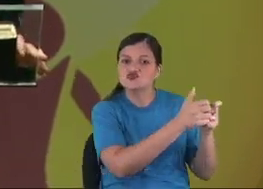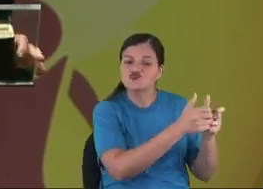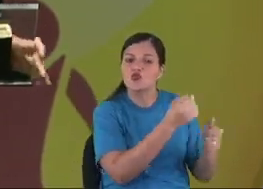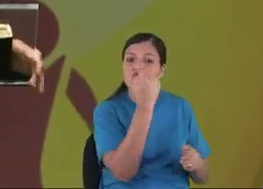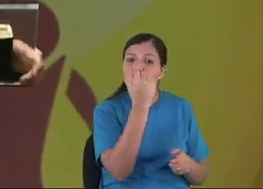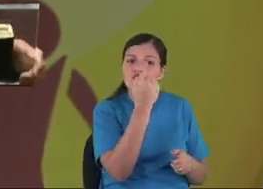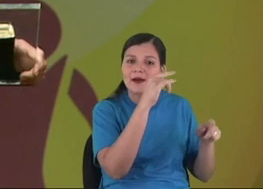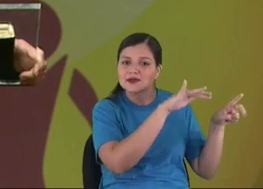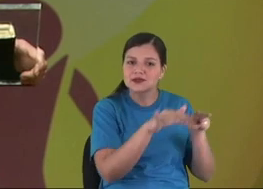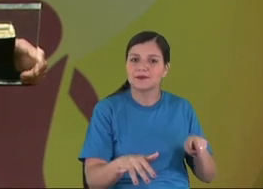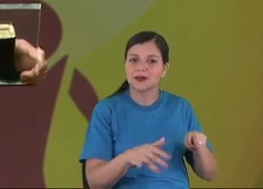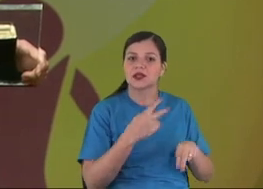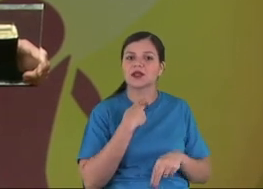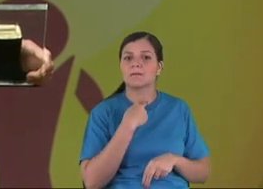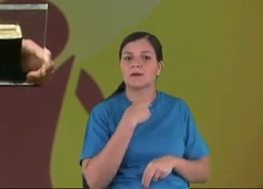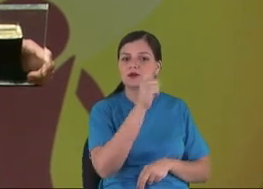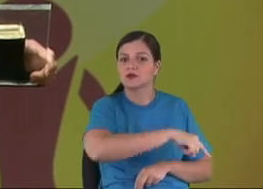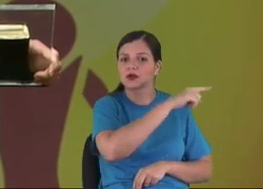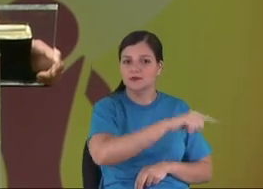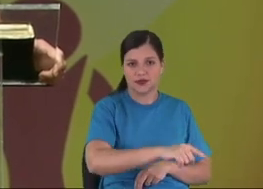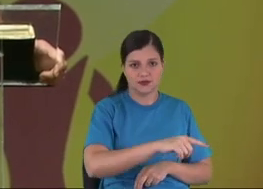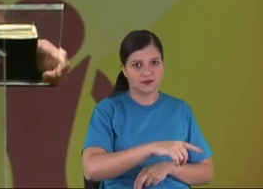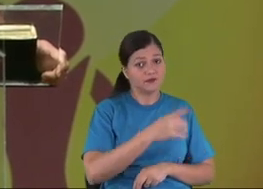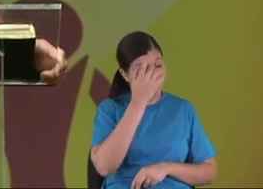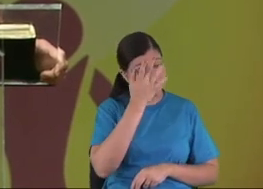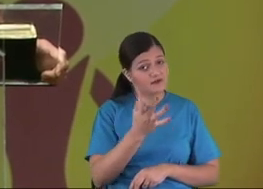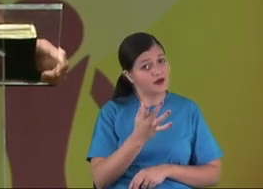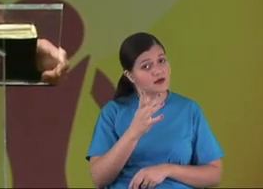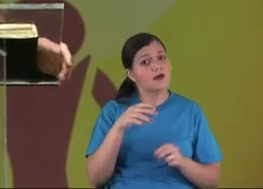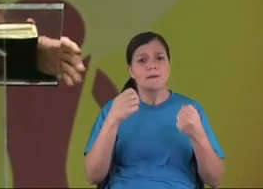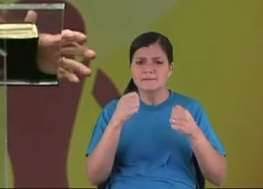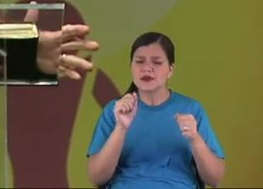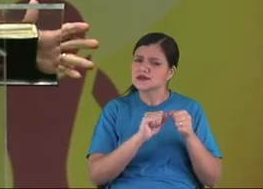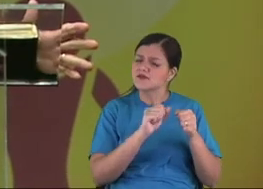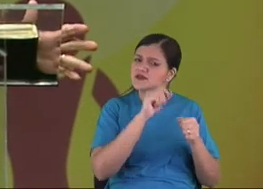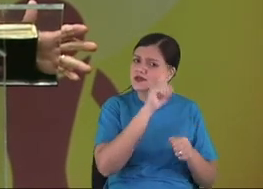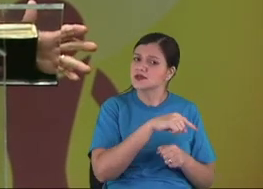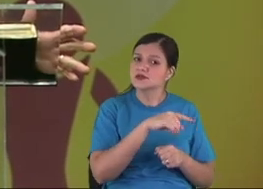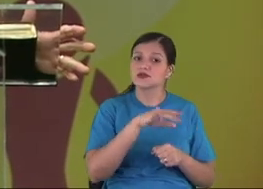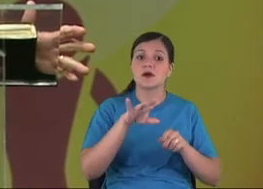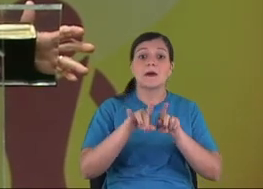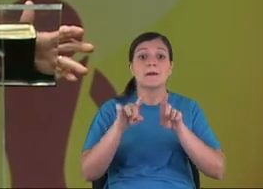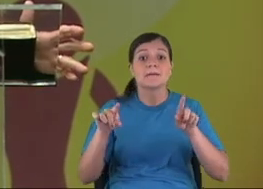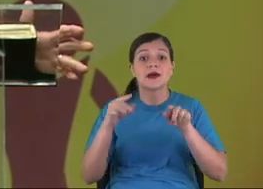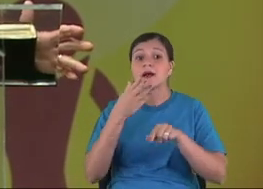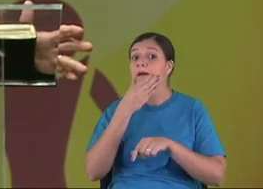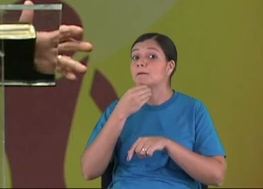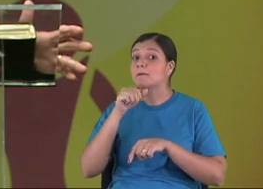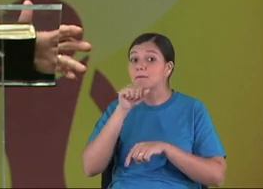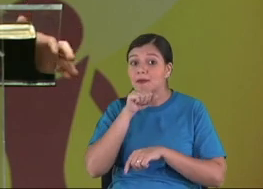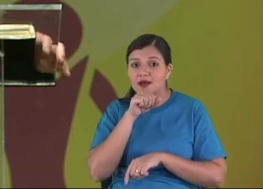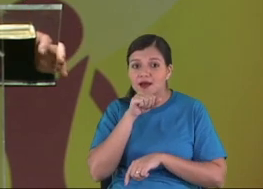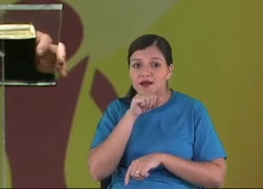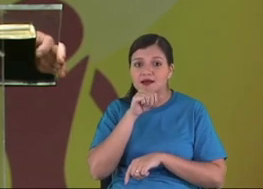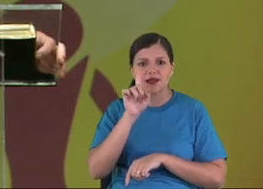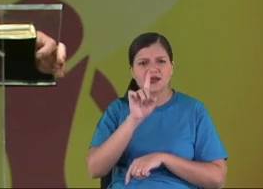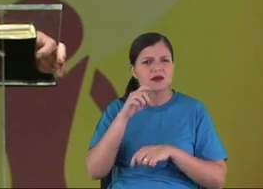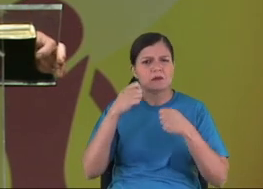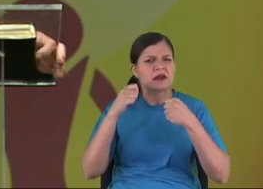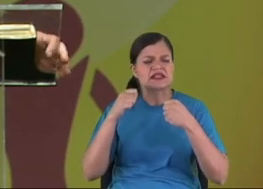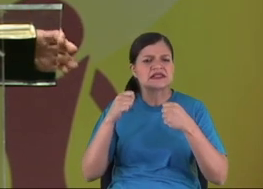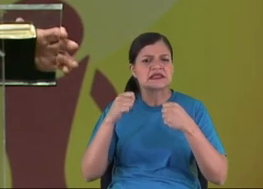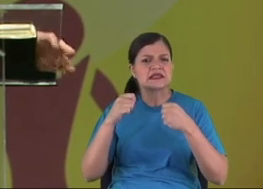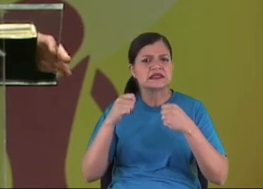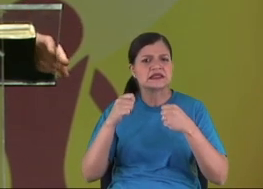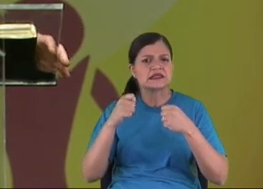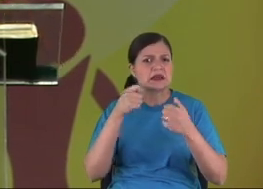Entendeu como é que faz? Você tem que fazer isso aí. Agora, pai, você não precisa ser absurdo.